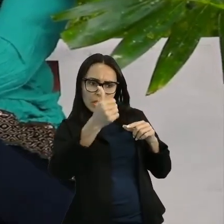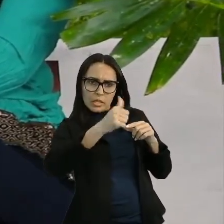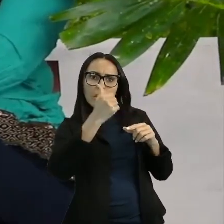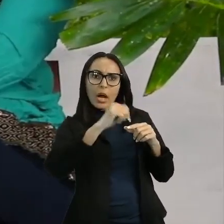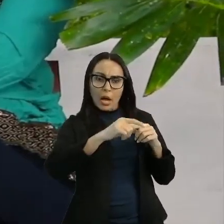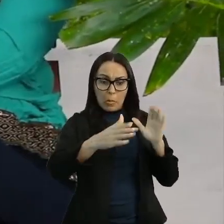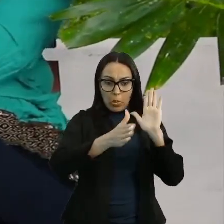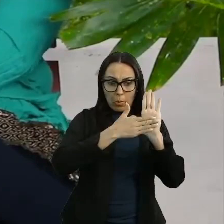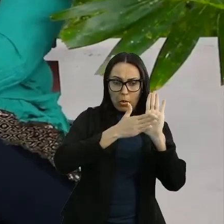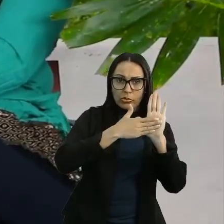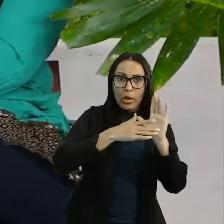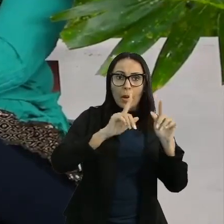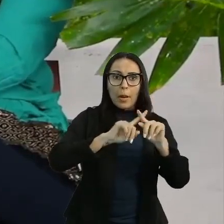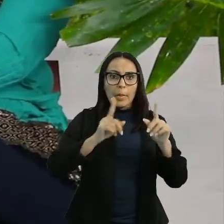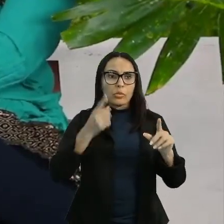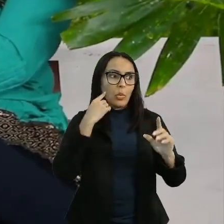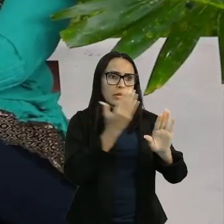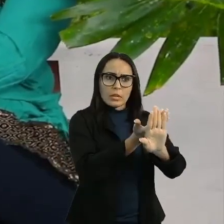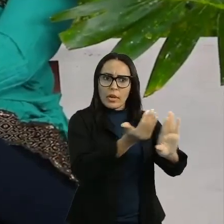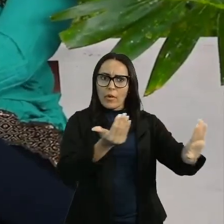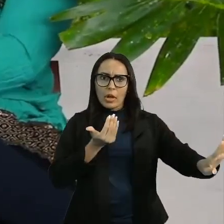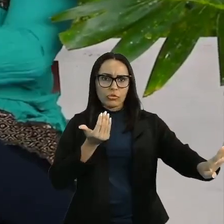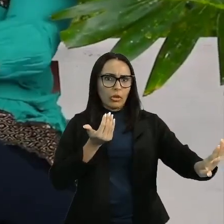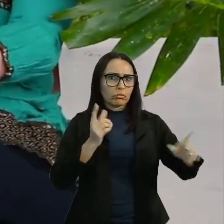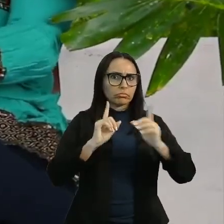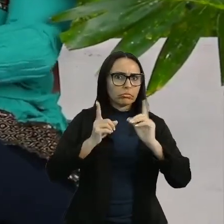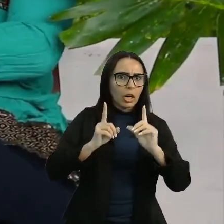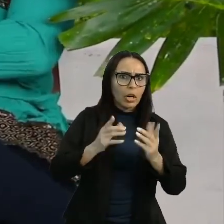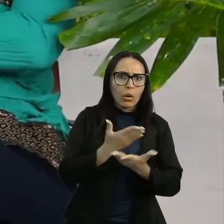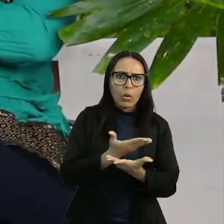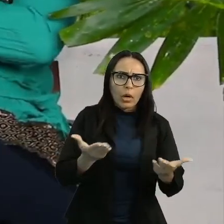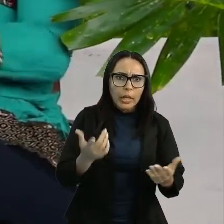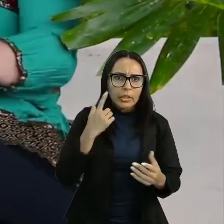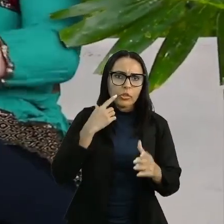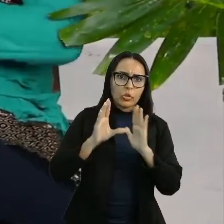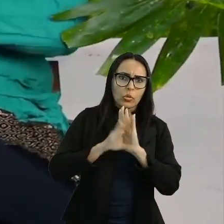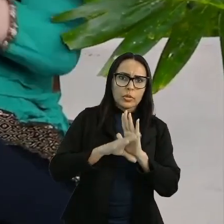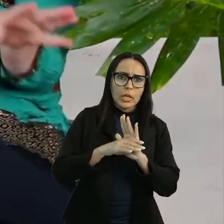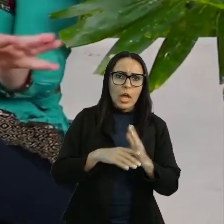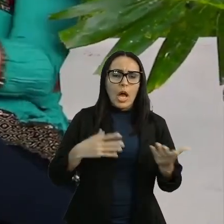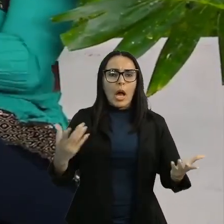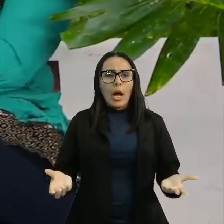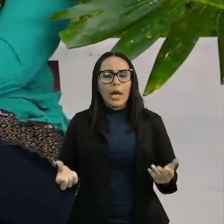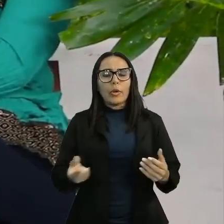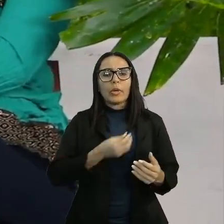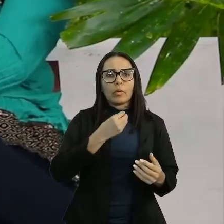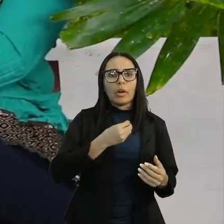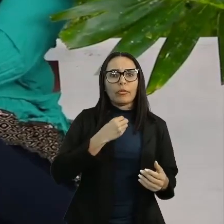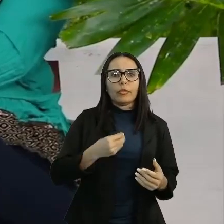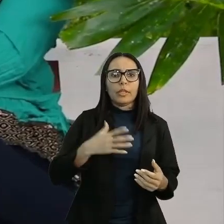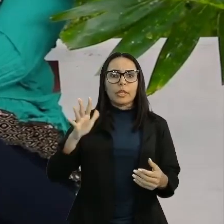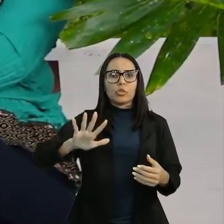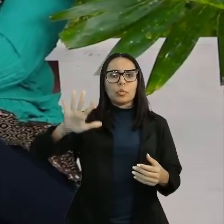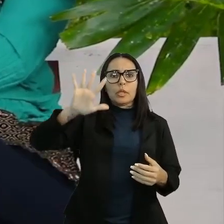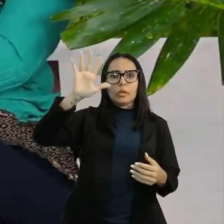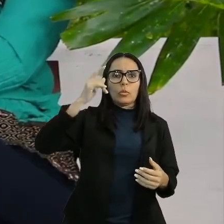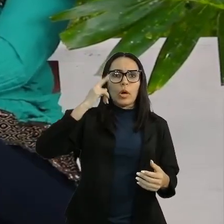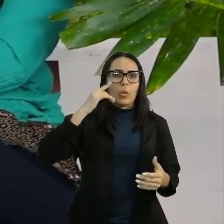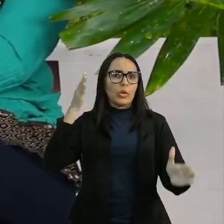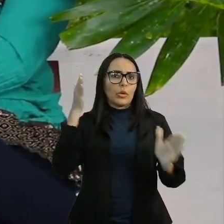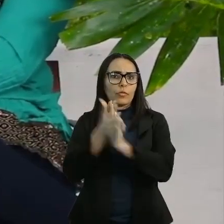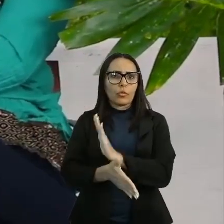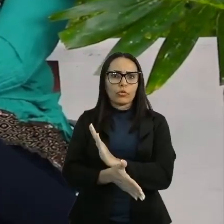E as do ano promessas, novo. né? E que vai mudar, né? É. Então a gente passa sempre olhando para o que a gente não tem. É bem platônico, né? O amor pelo que a gente não possui. Exatamente. Né? Então